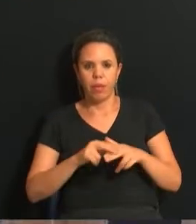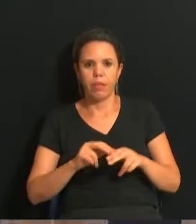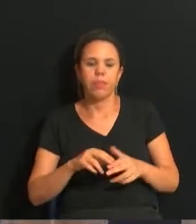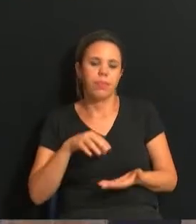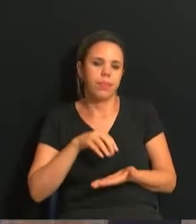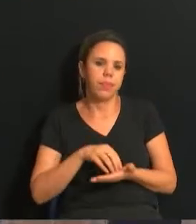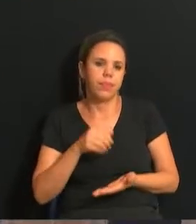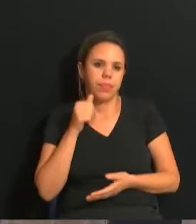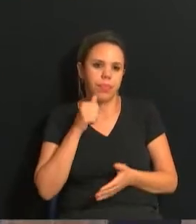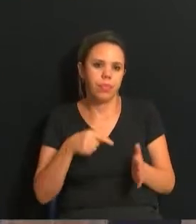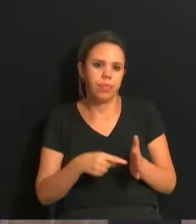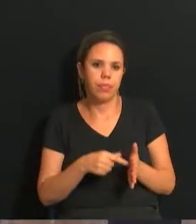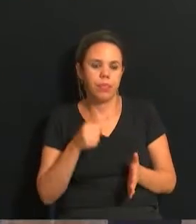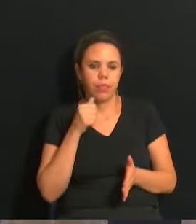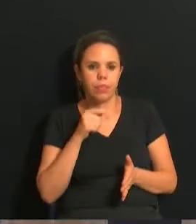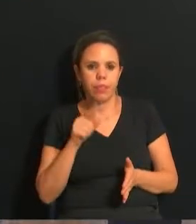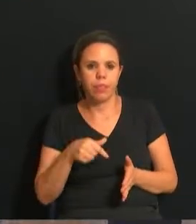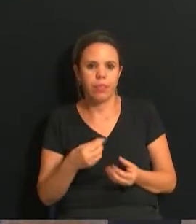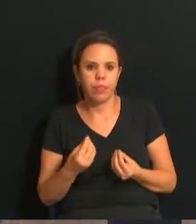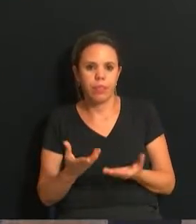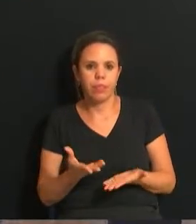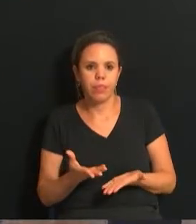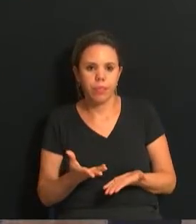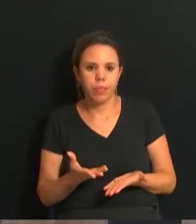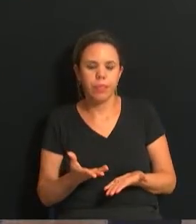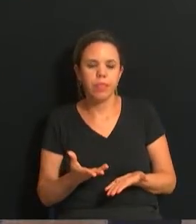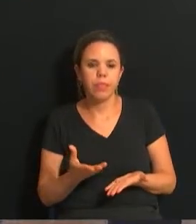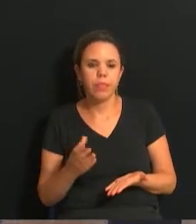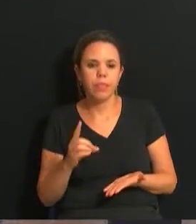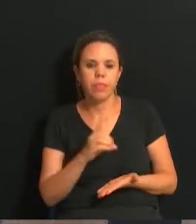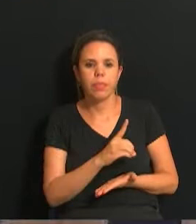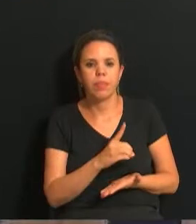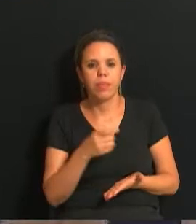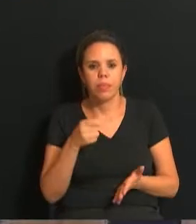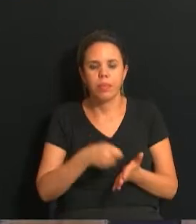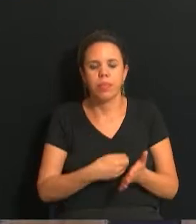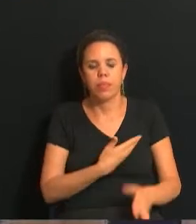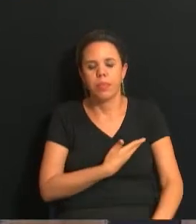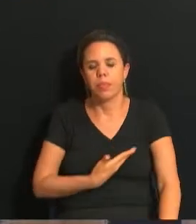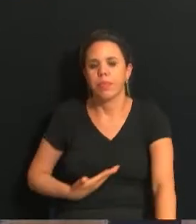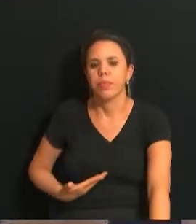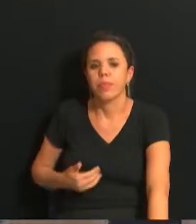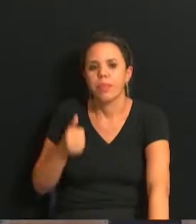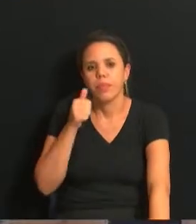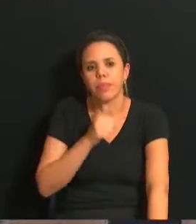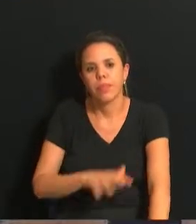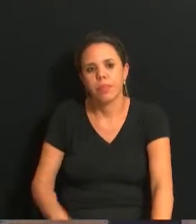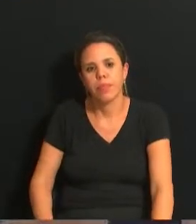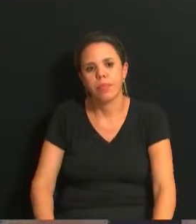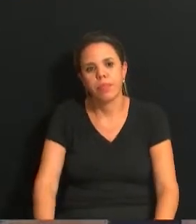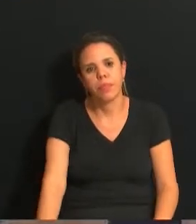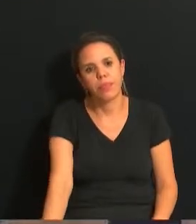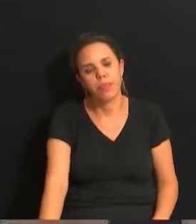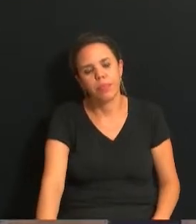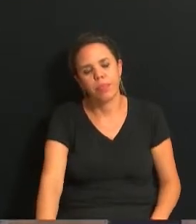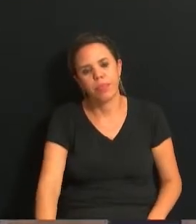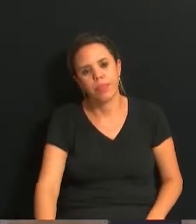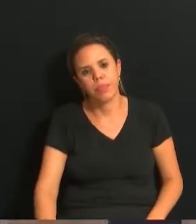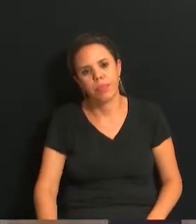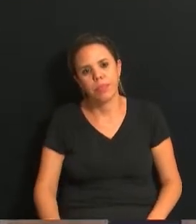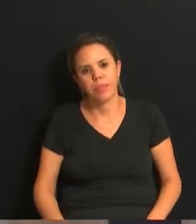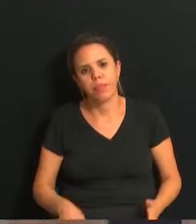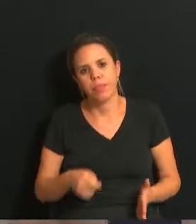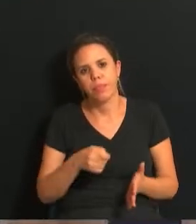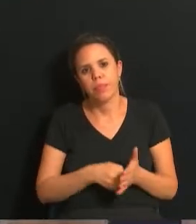Mulher, eles estão sendo encaminhados para a Coordenadoria de Políticas Públicas para mulher, para a Coordenadoria de